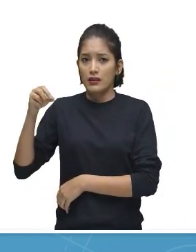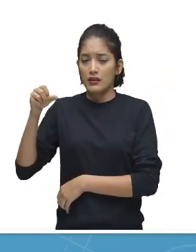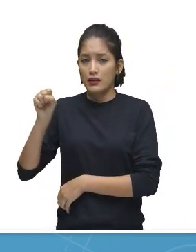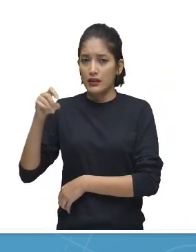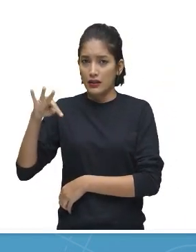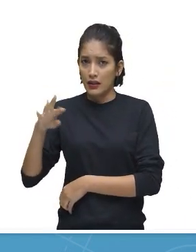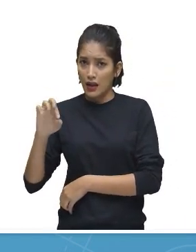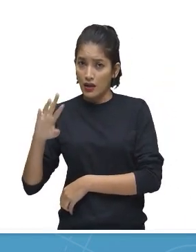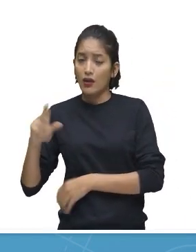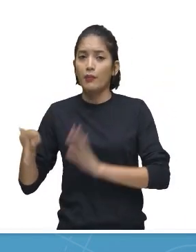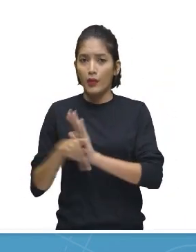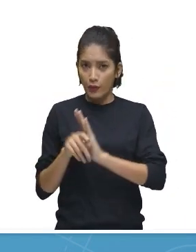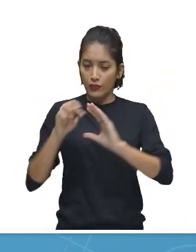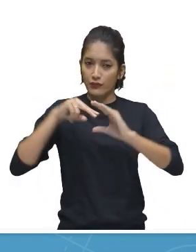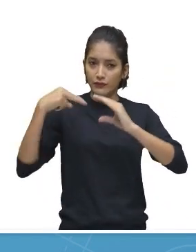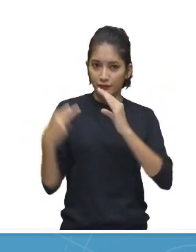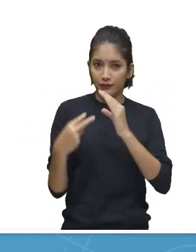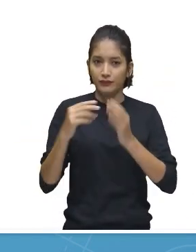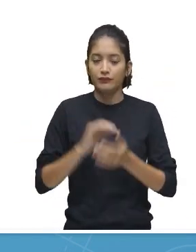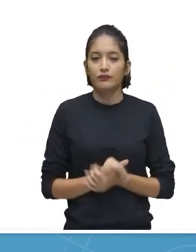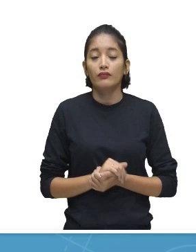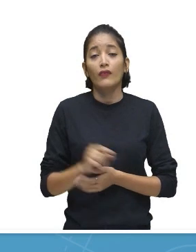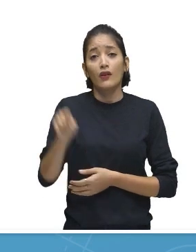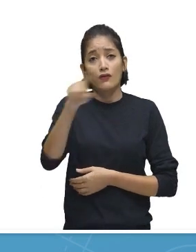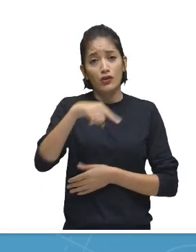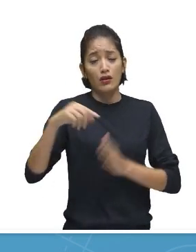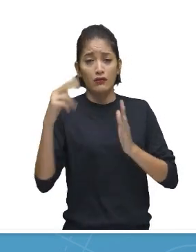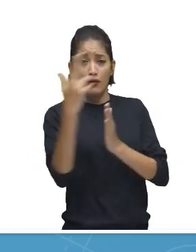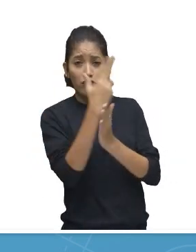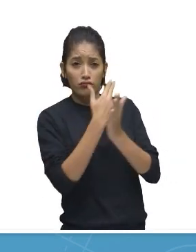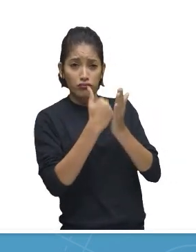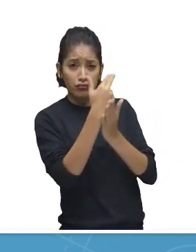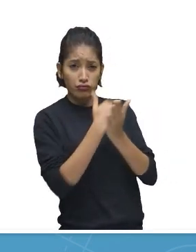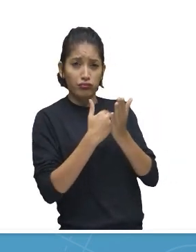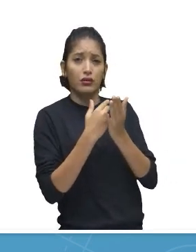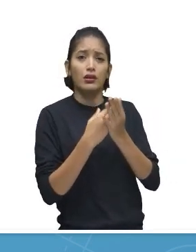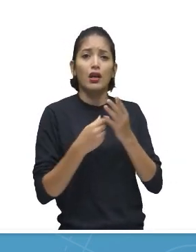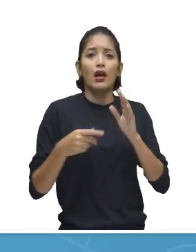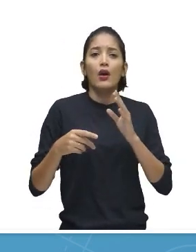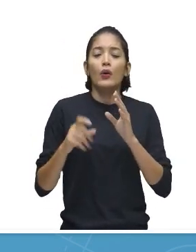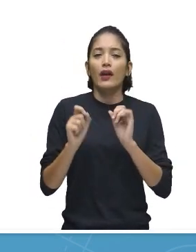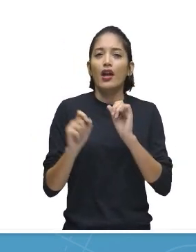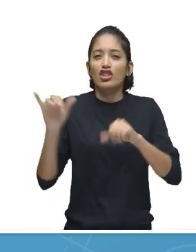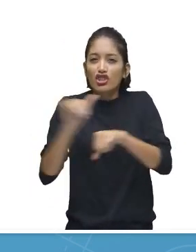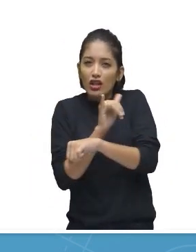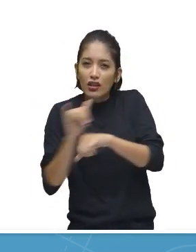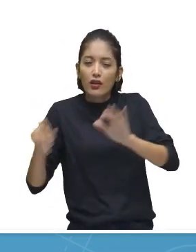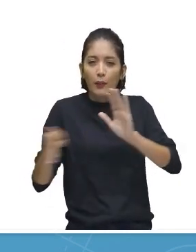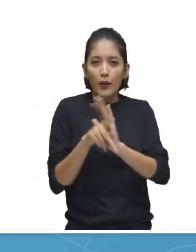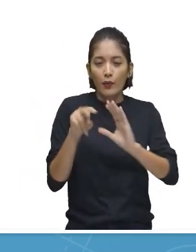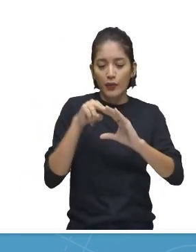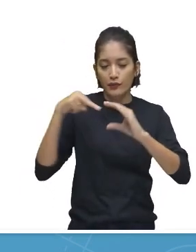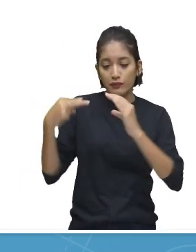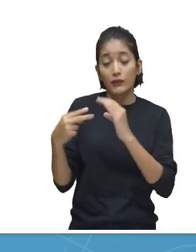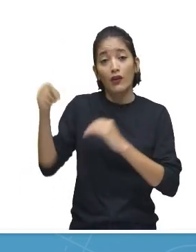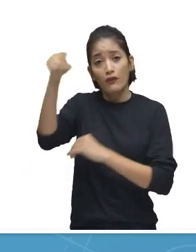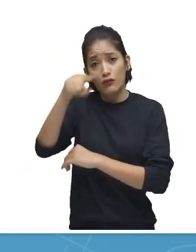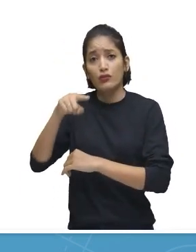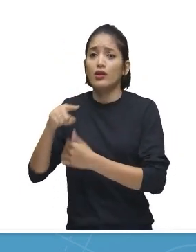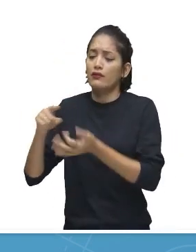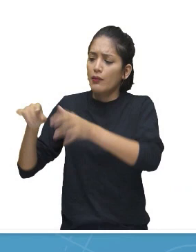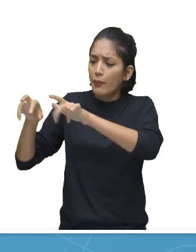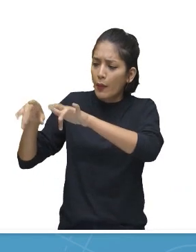cubismo? Faça um desenho utilizando a técnica do cubismo. Aí vocês vão só escrever o que